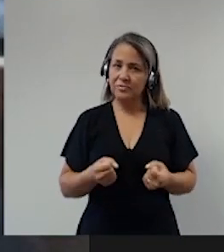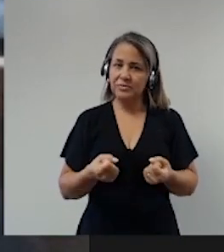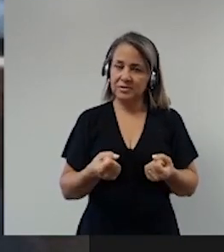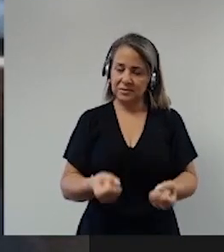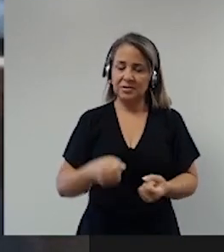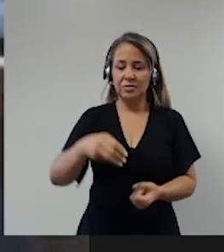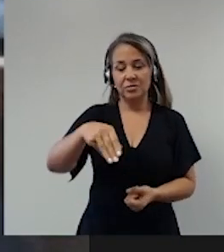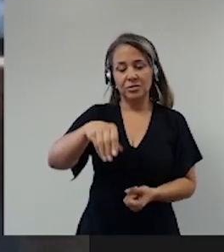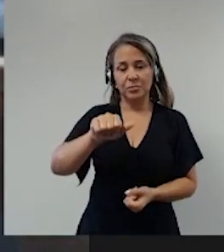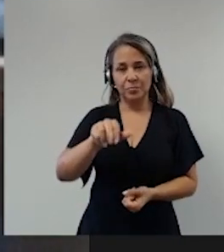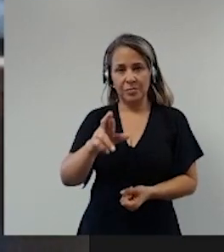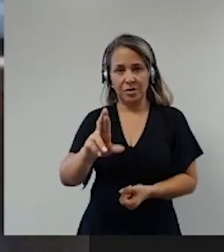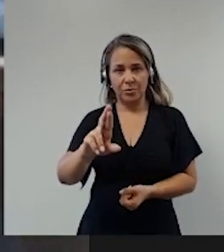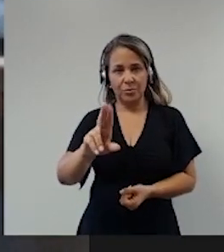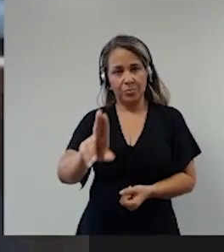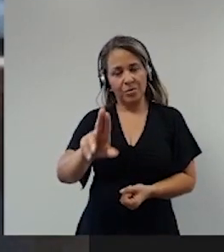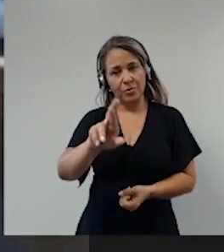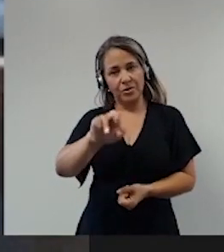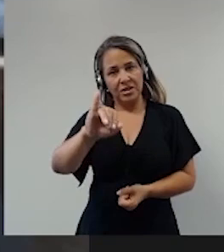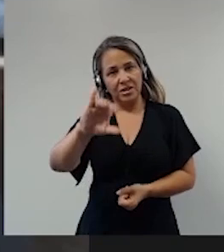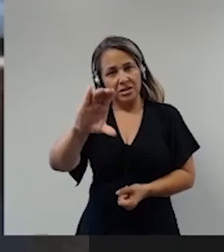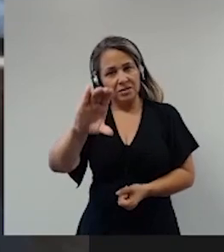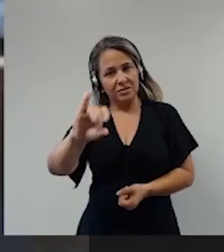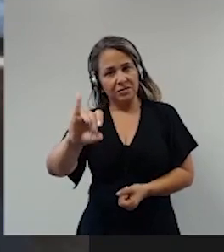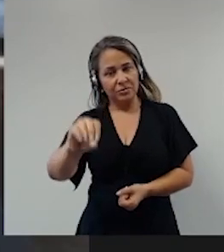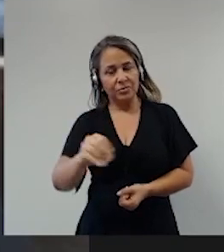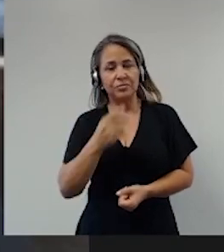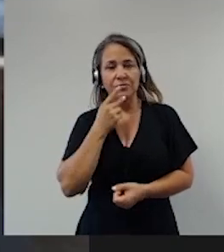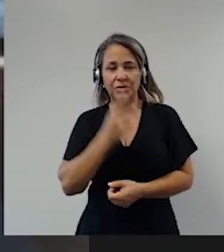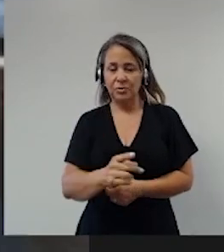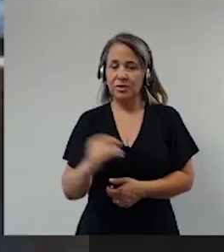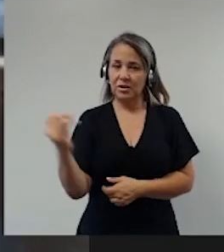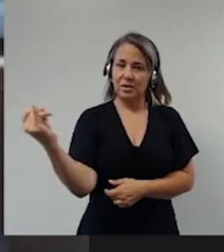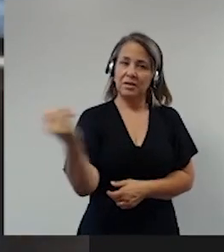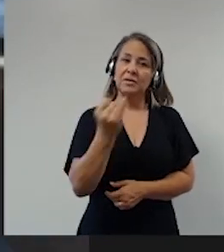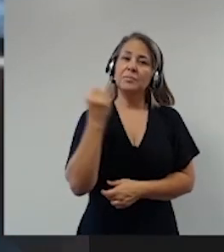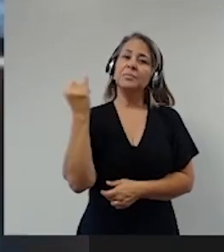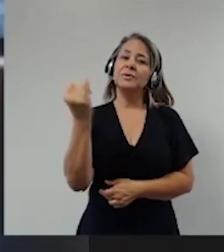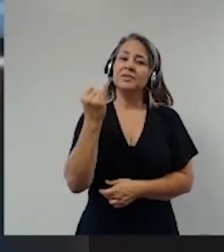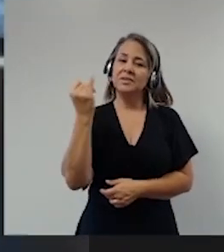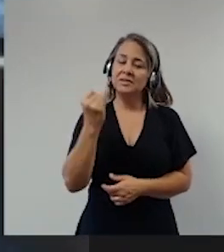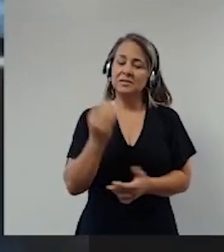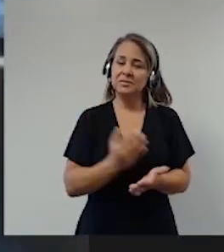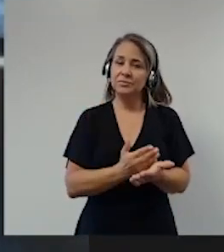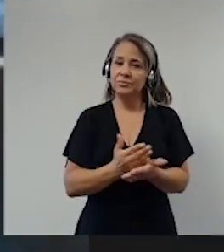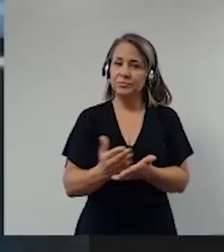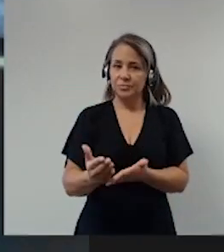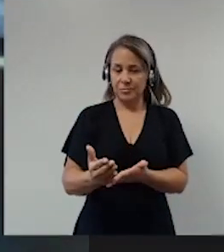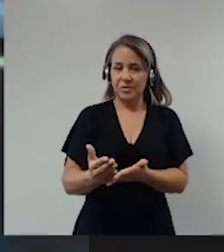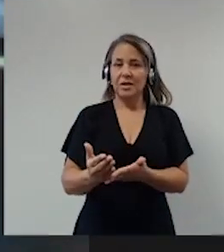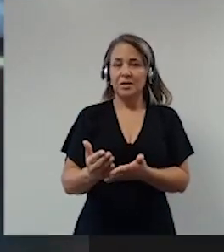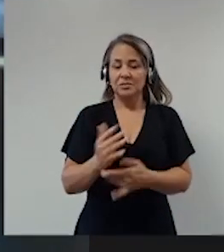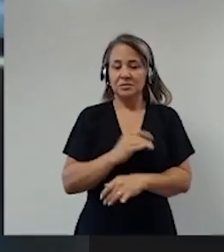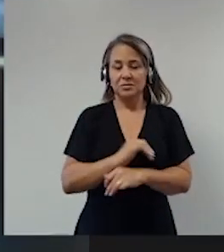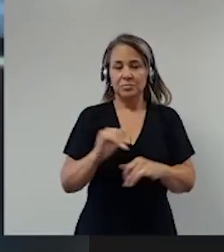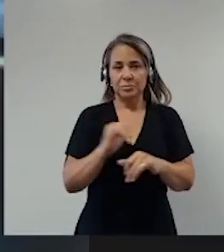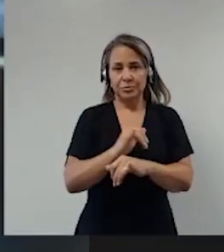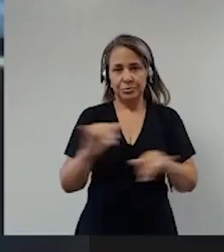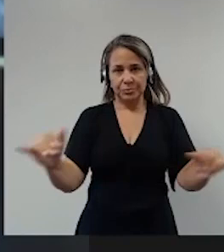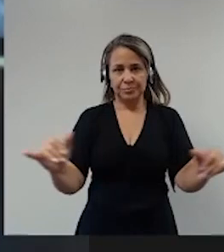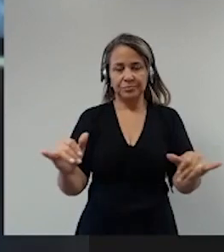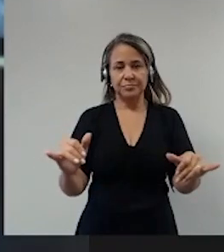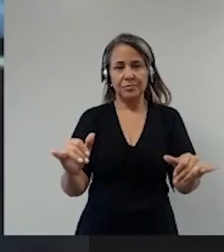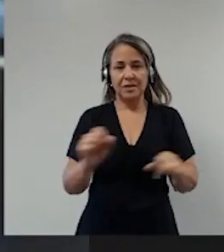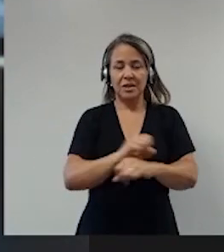Maurício disse também em relação à importância do princípio da publicidade, do princípio